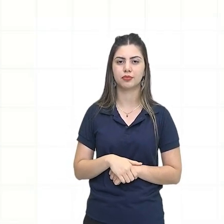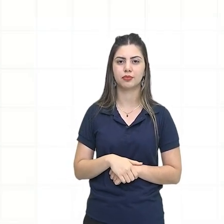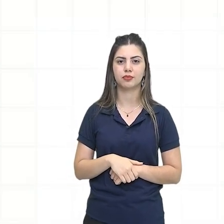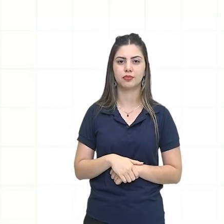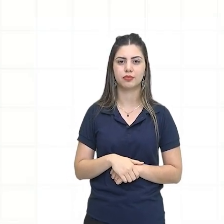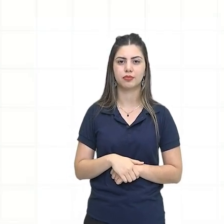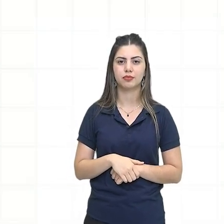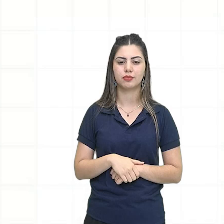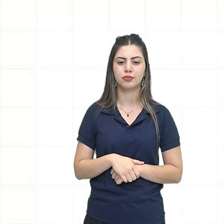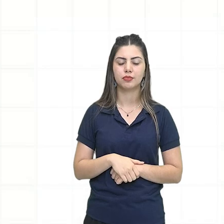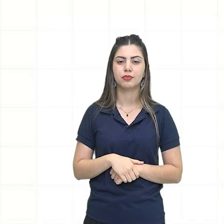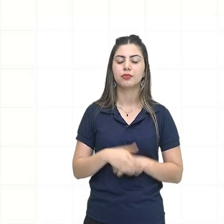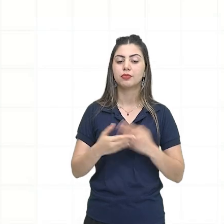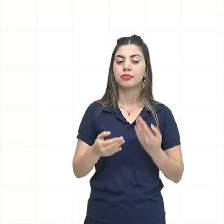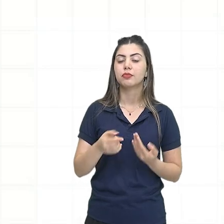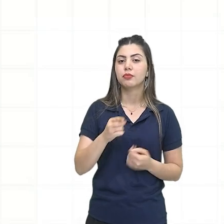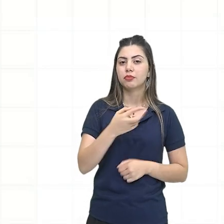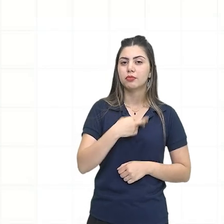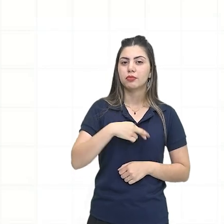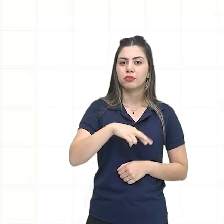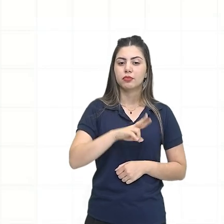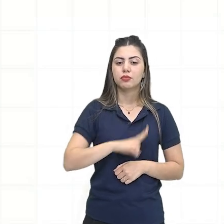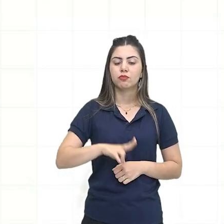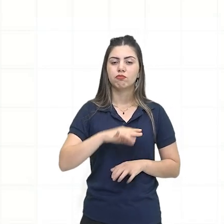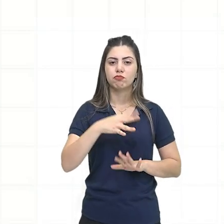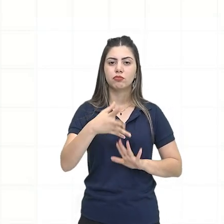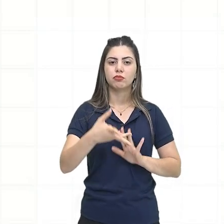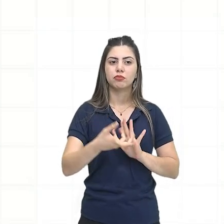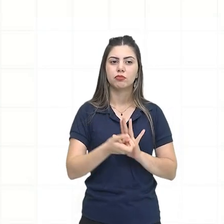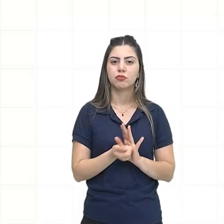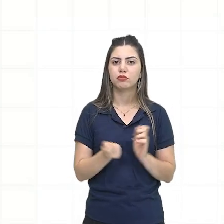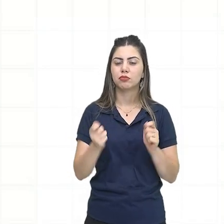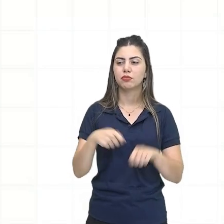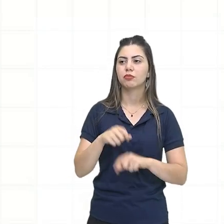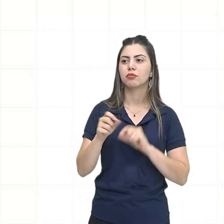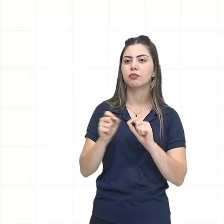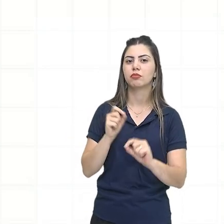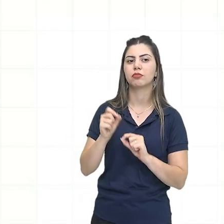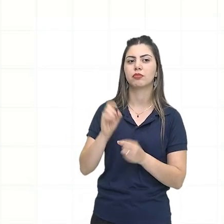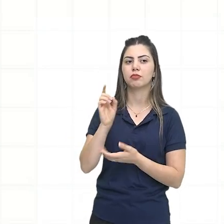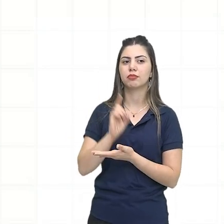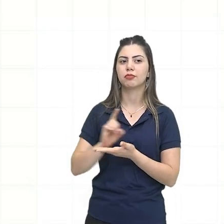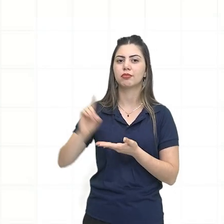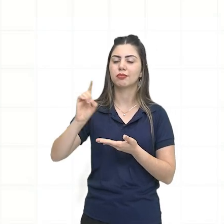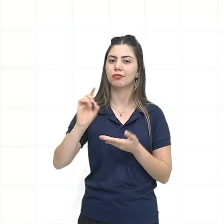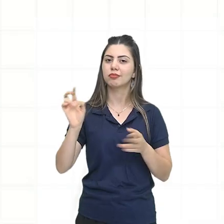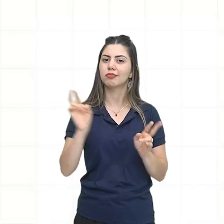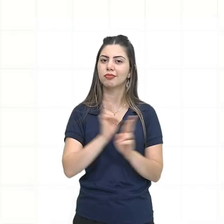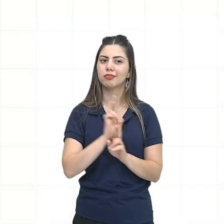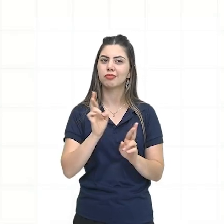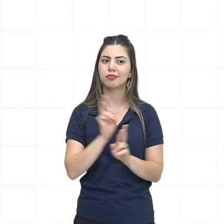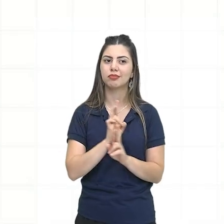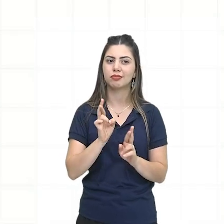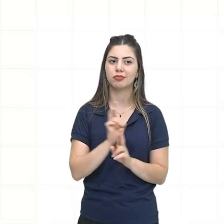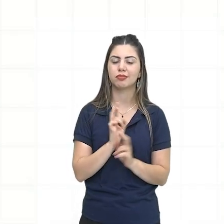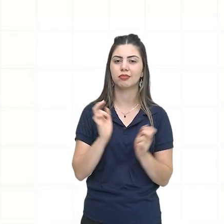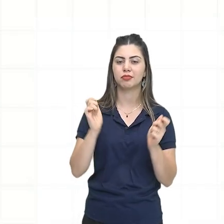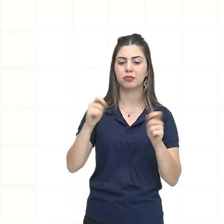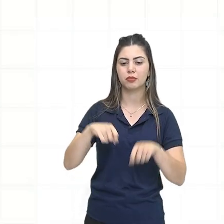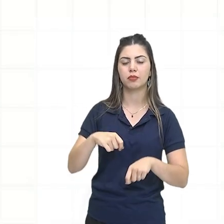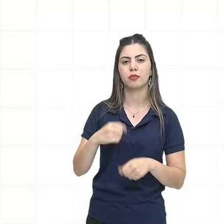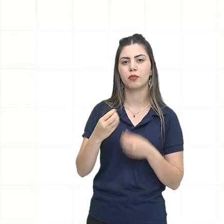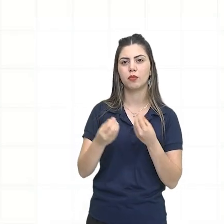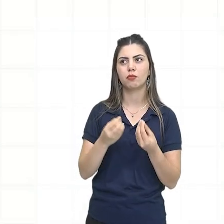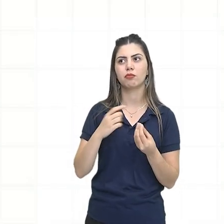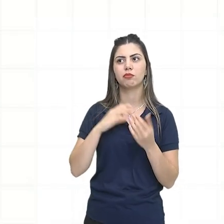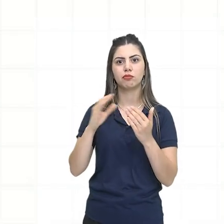para ver a divindade, para se relacionar com a divindade, para se relacionar com o transcendente, para